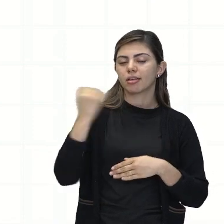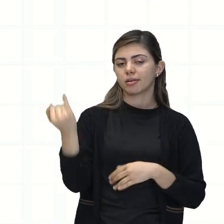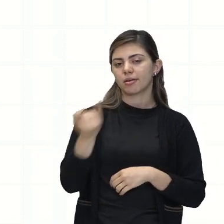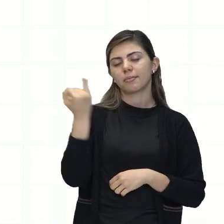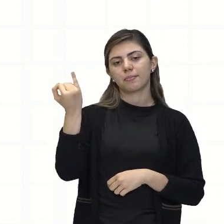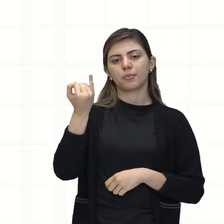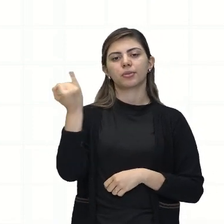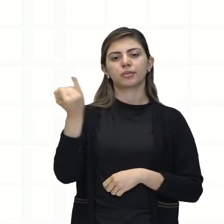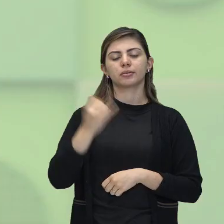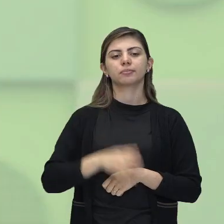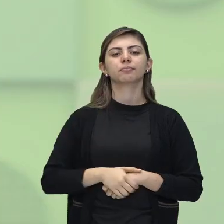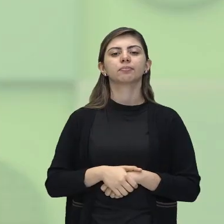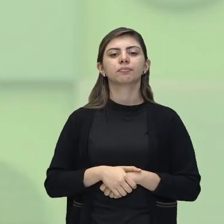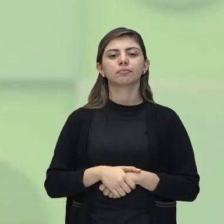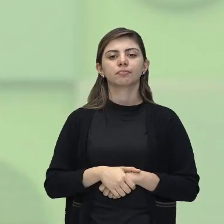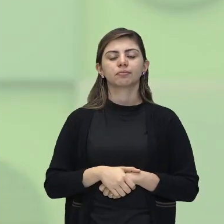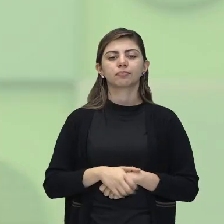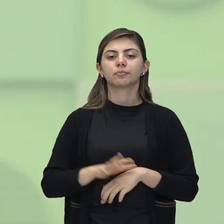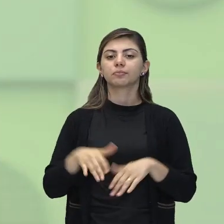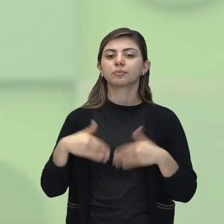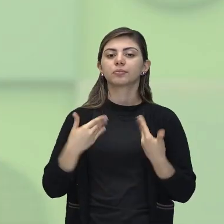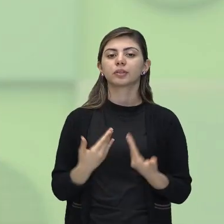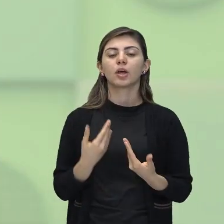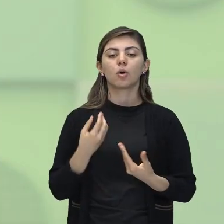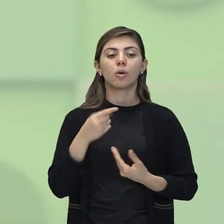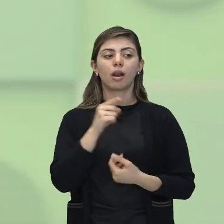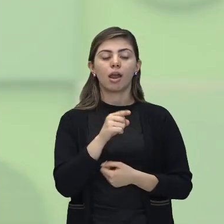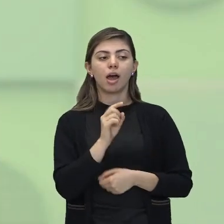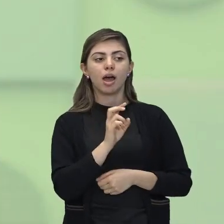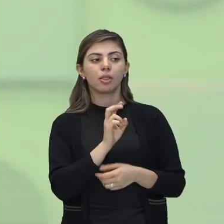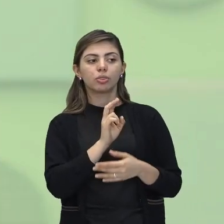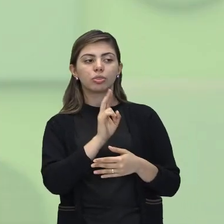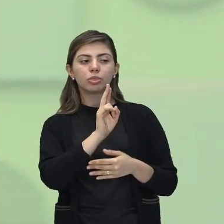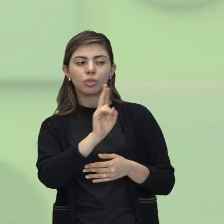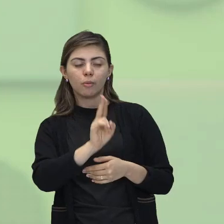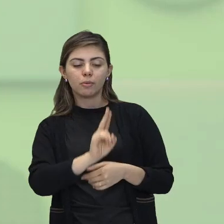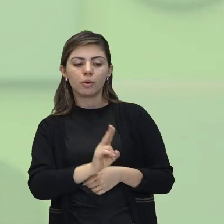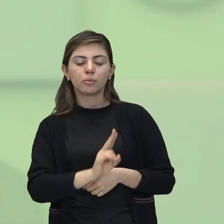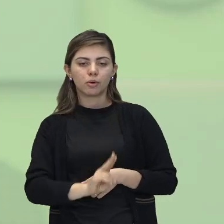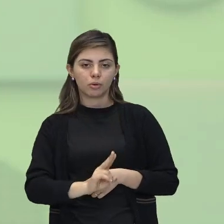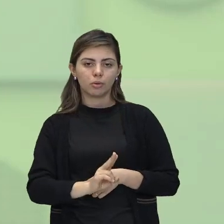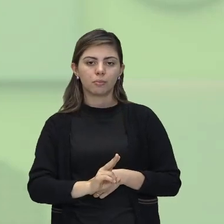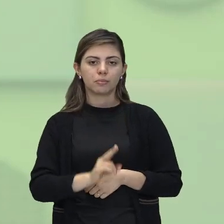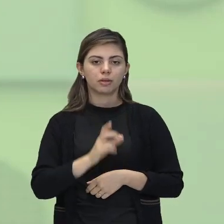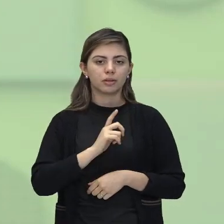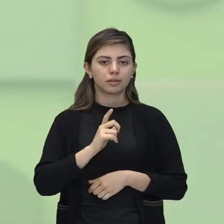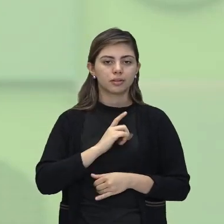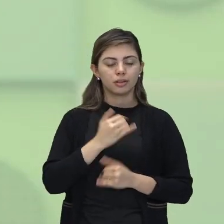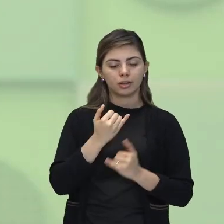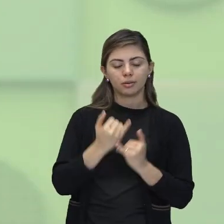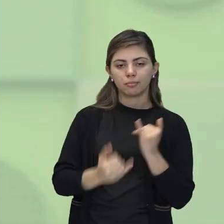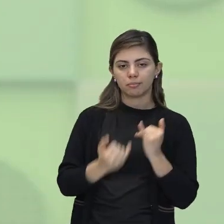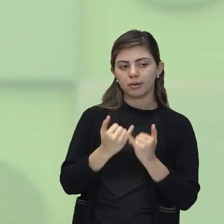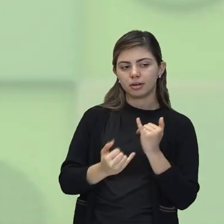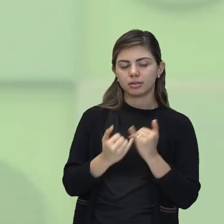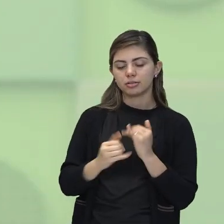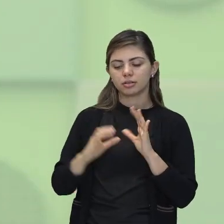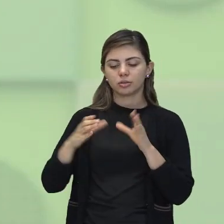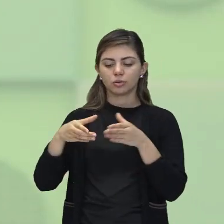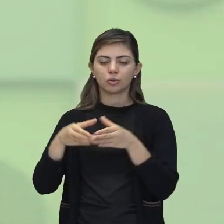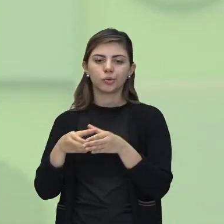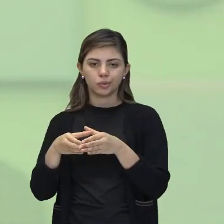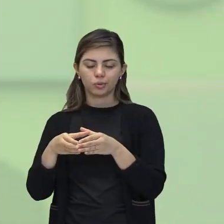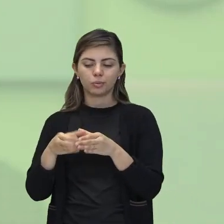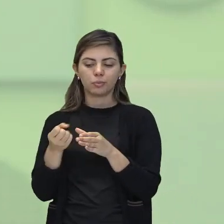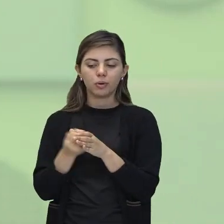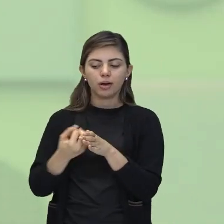que somente por meio dos nomes que estão ali relacionados às características